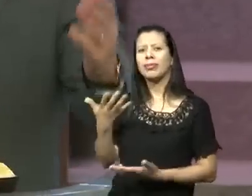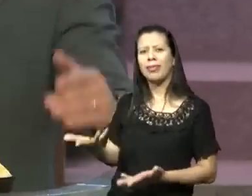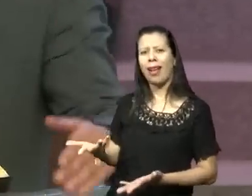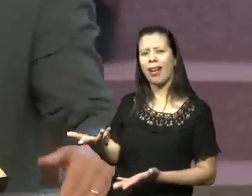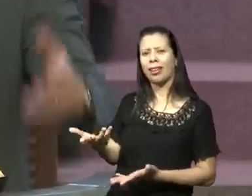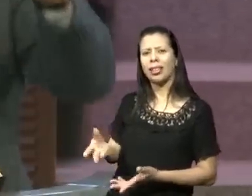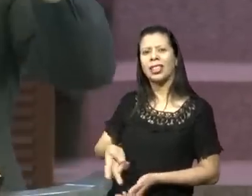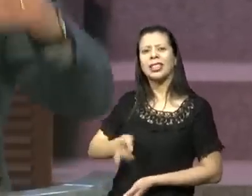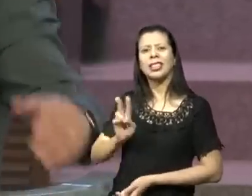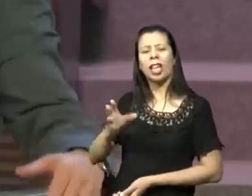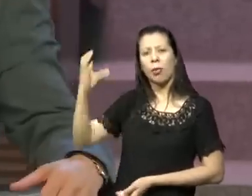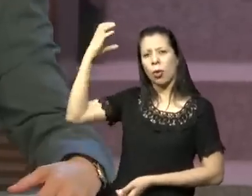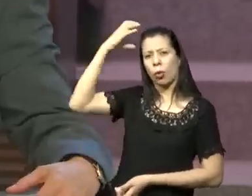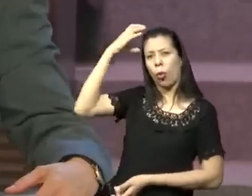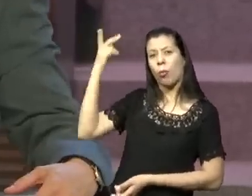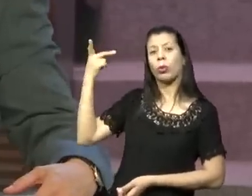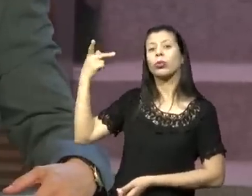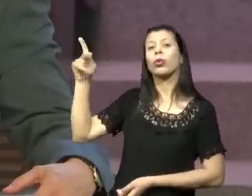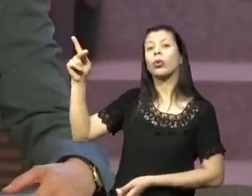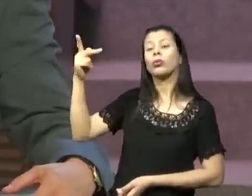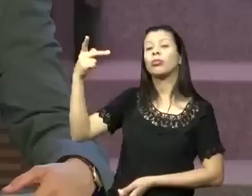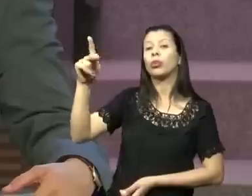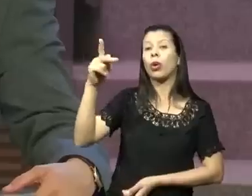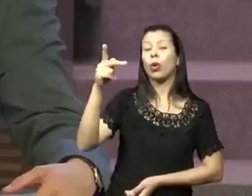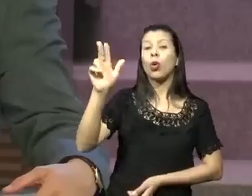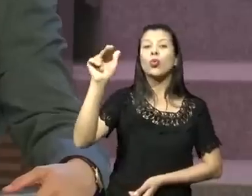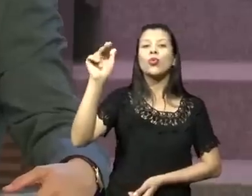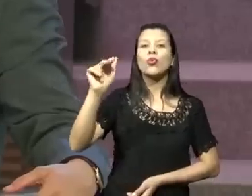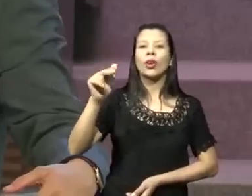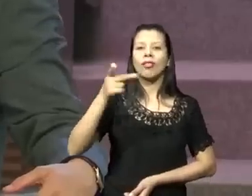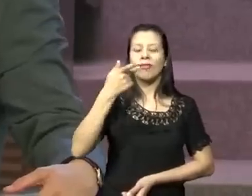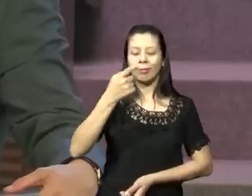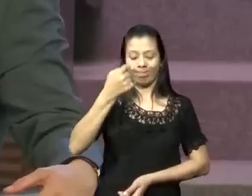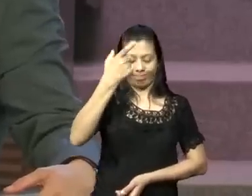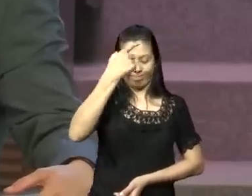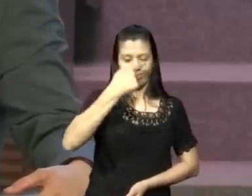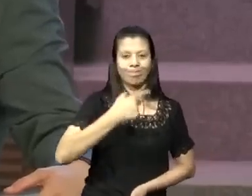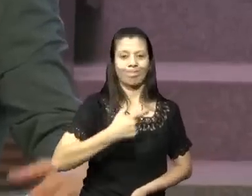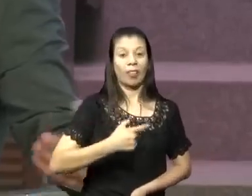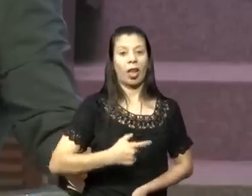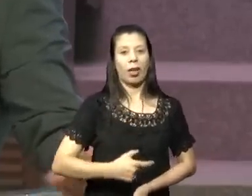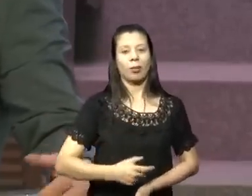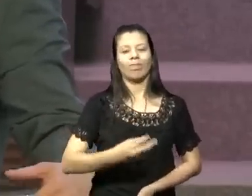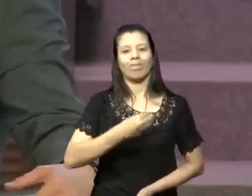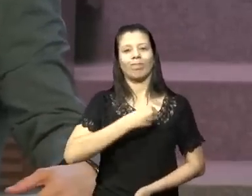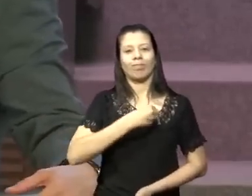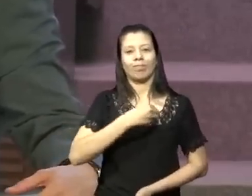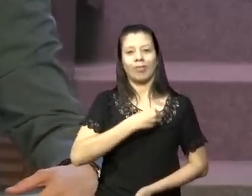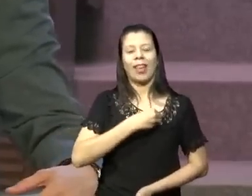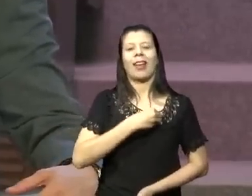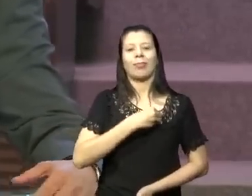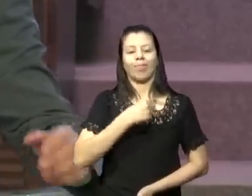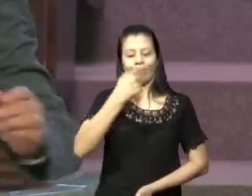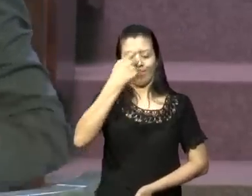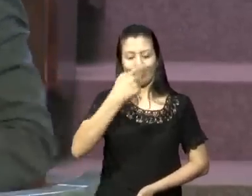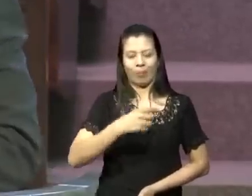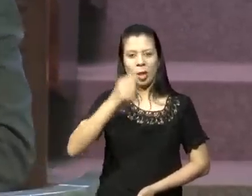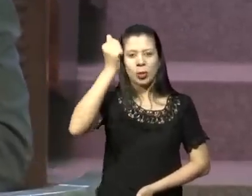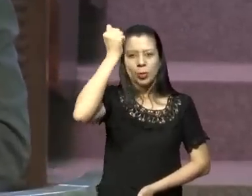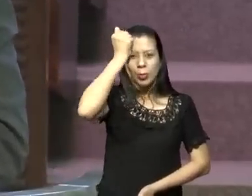de uma benção recebida esse sempre foi o problema daqueles que não aceitaram e não aceitam as verdades de